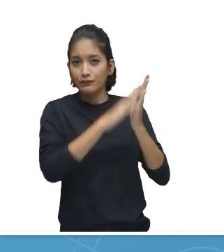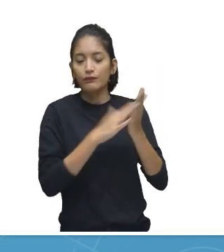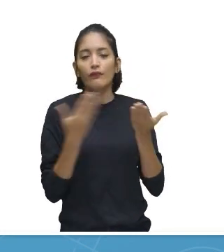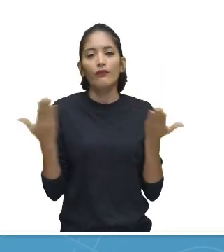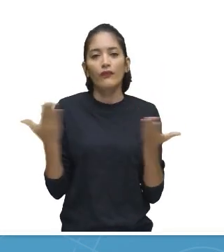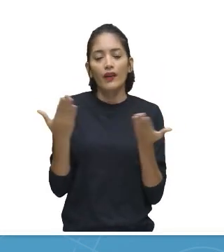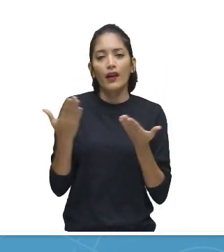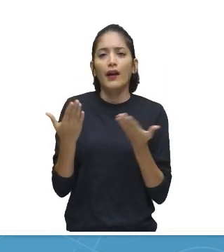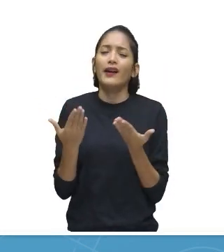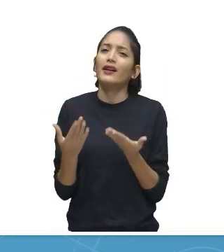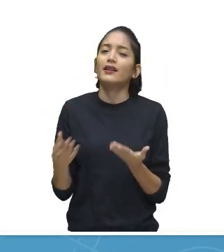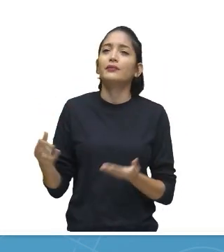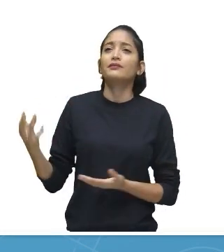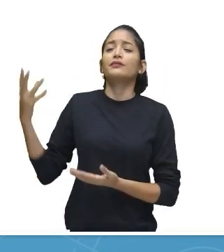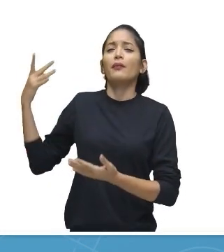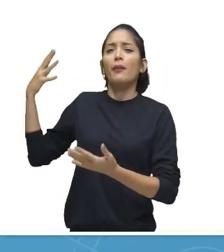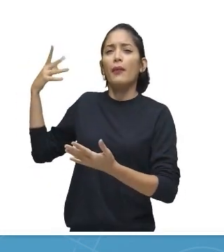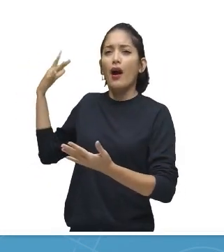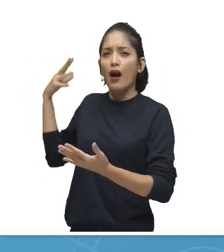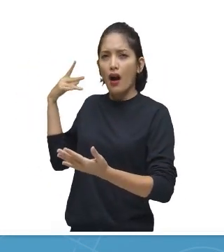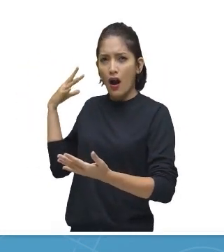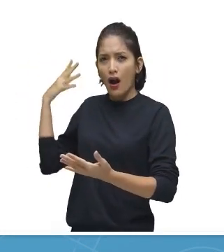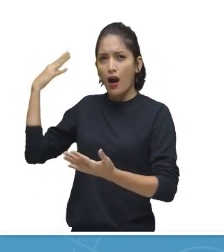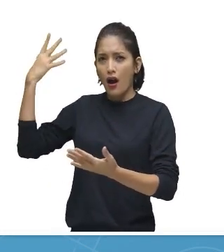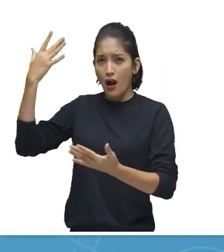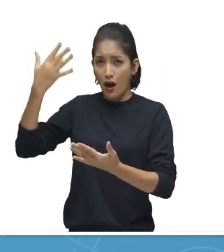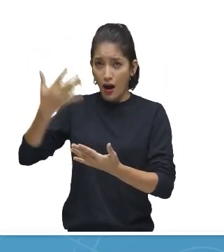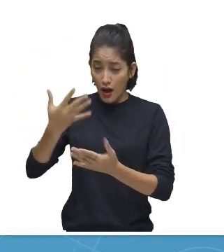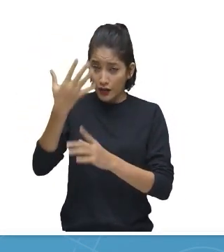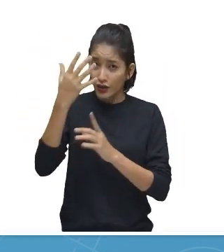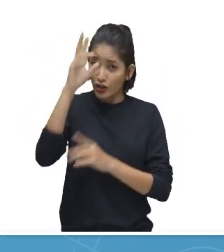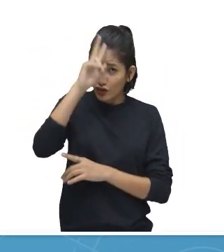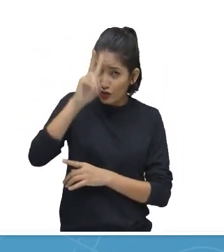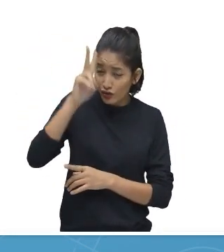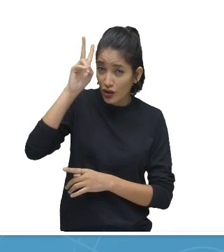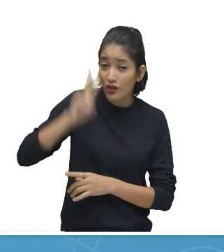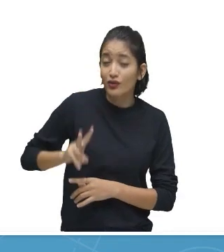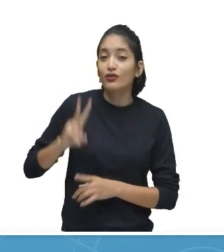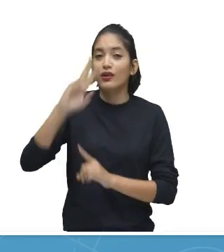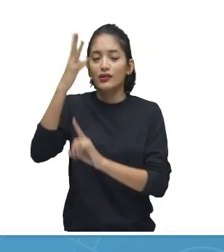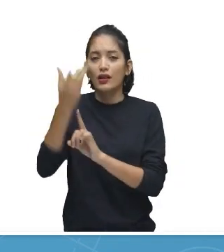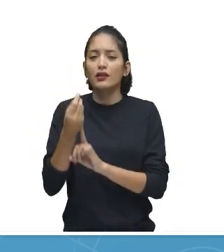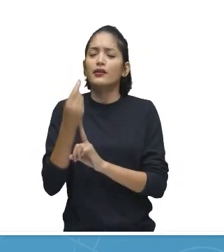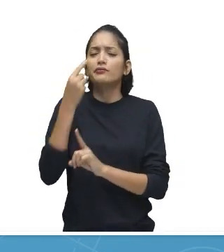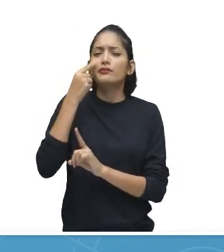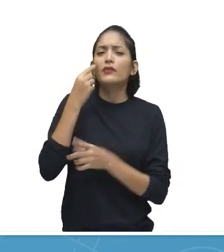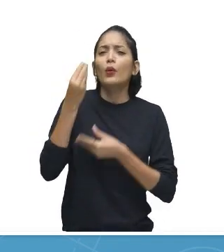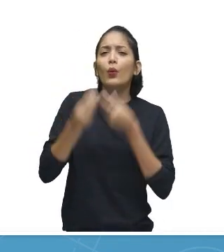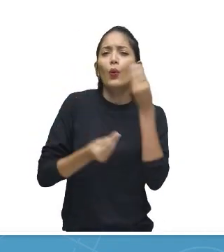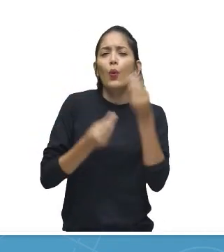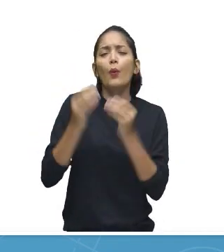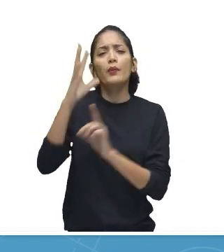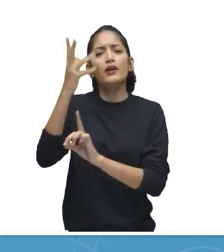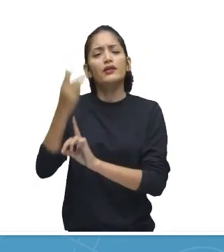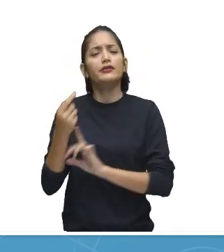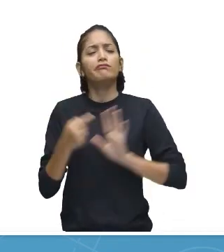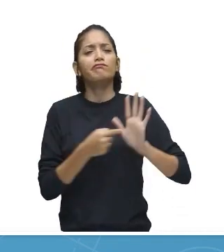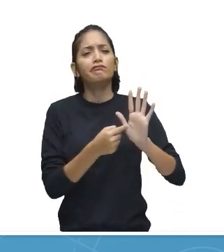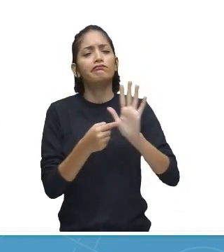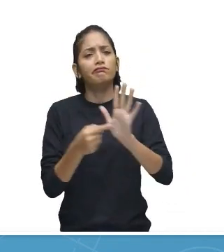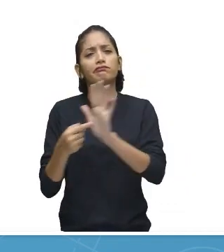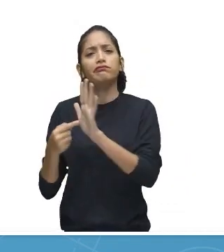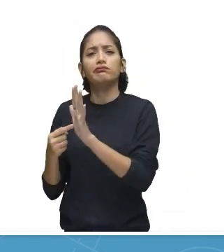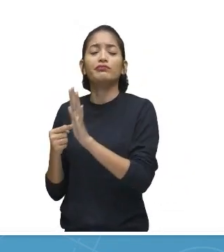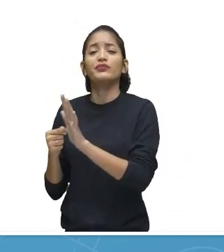uma viagem, uma breve viagem pela história da arte, que a gente vai identificar como os artistas, eles iam se posicionando em